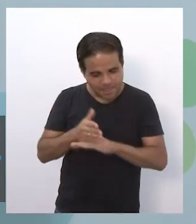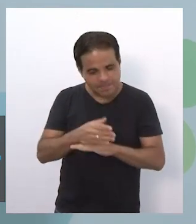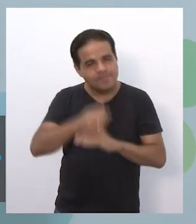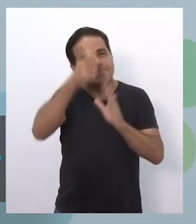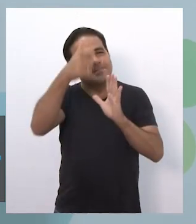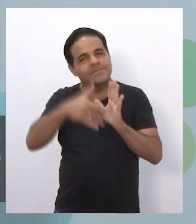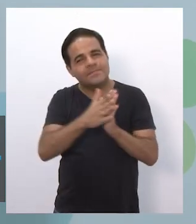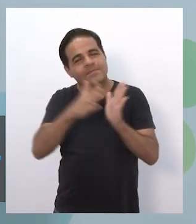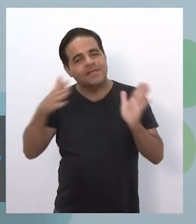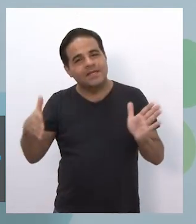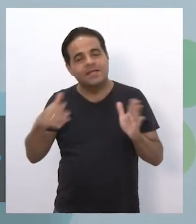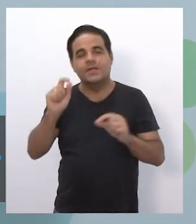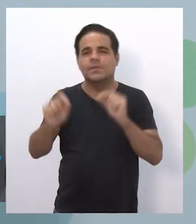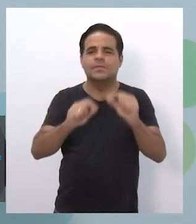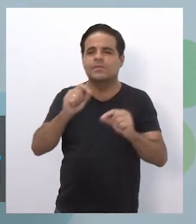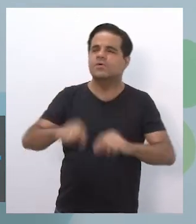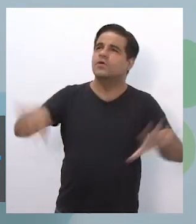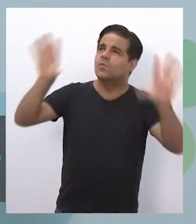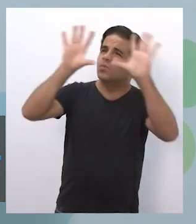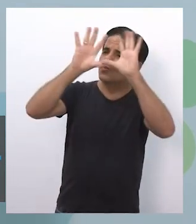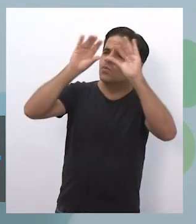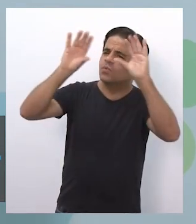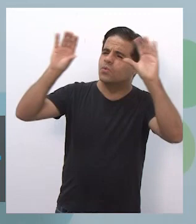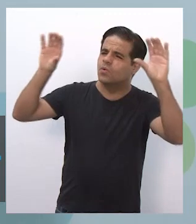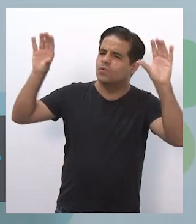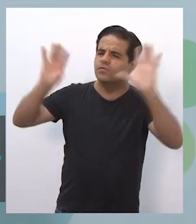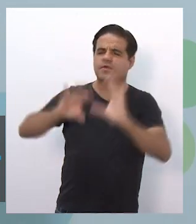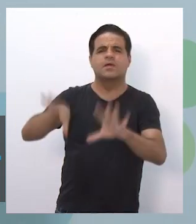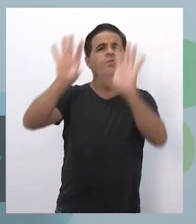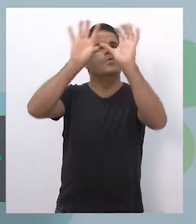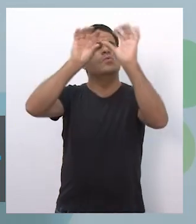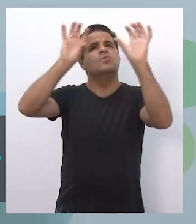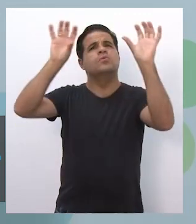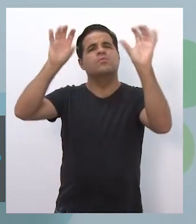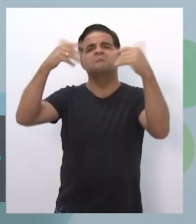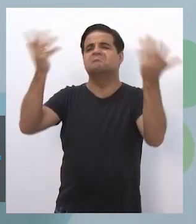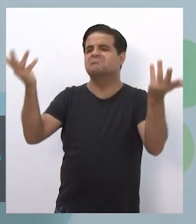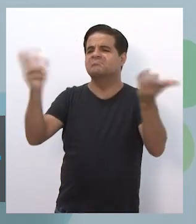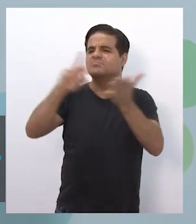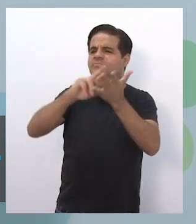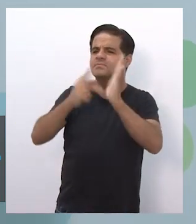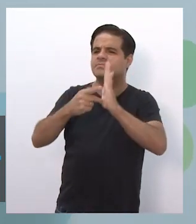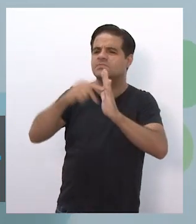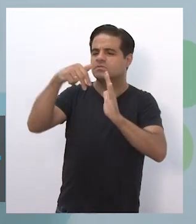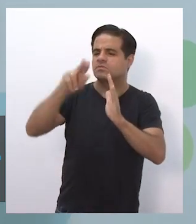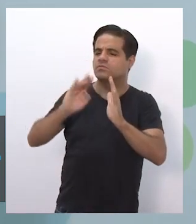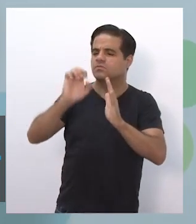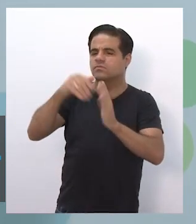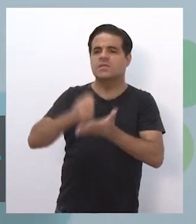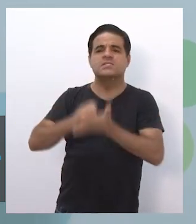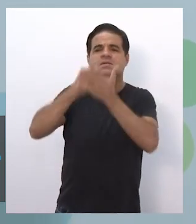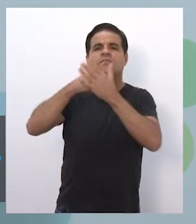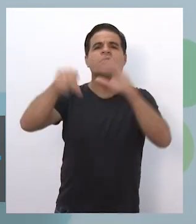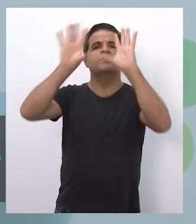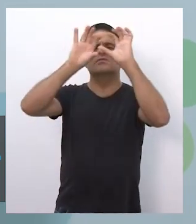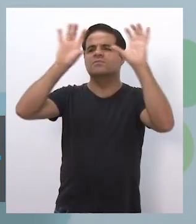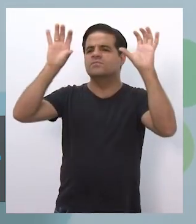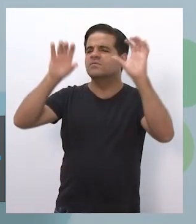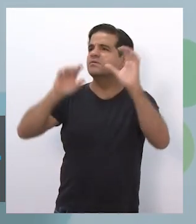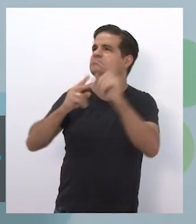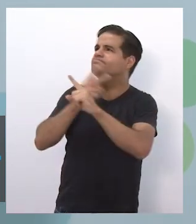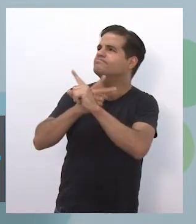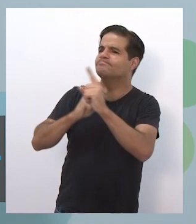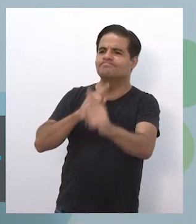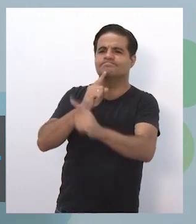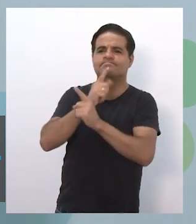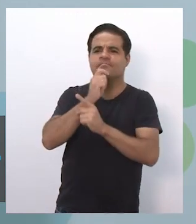explicar um pouquinho para vocês o que é essa nuvem que todo mundo fala hoje em dia, né? Qual que é a nuvem? O que é a nuvem, Felipe? Eu salvei na nuvem, mas não está lá, não estou achando. Mas acho